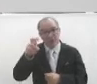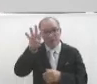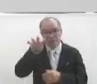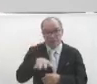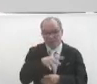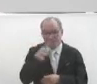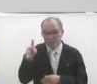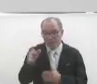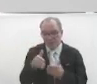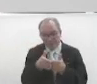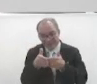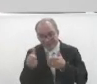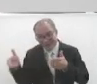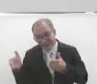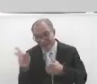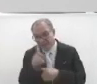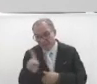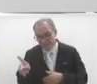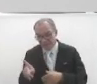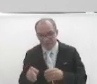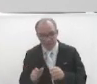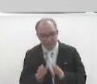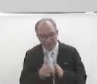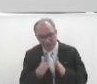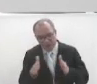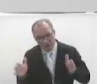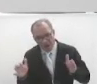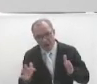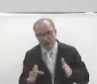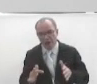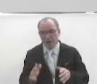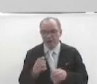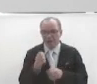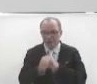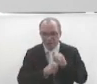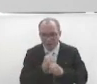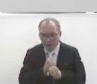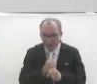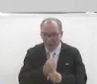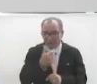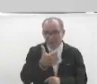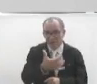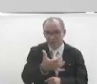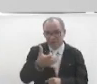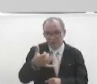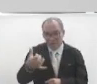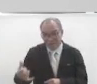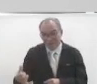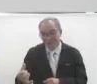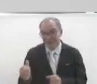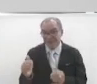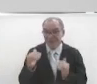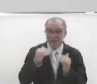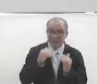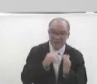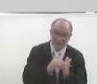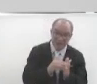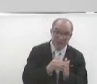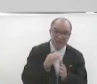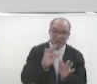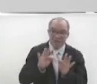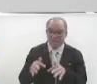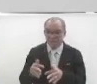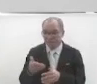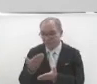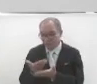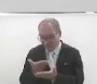das carreiras do quadro suplementar do projeto de lei Supra citado que é o 228 de 2016 é que fala a